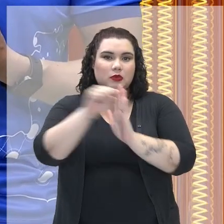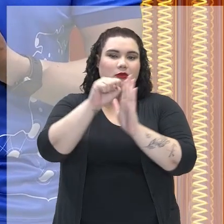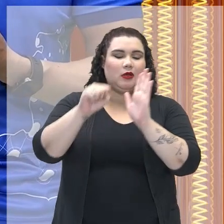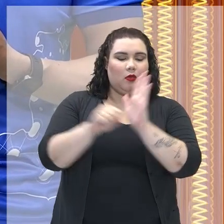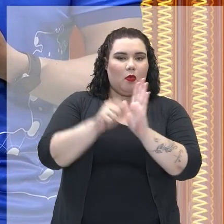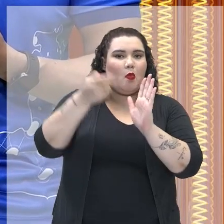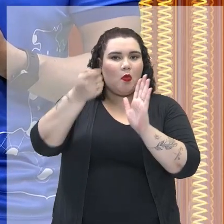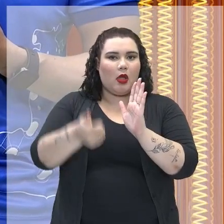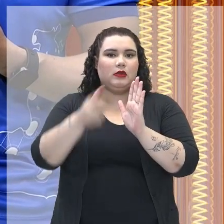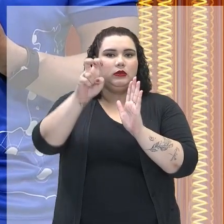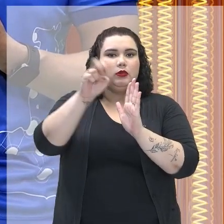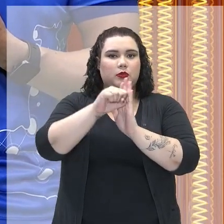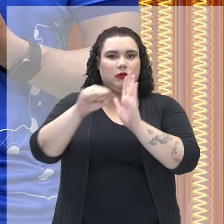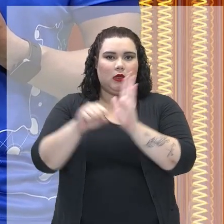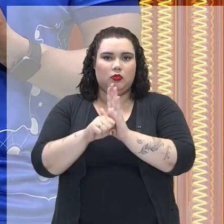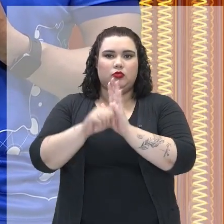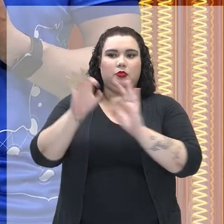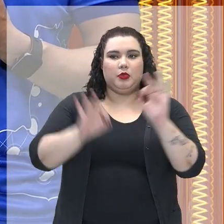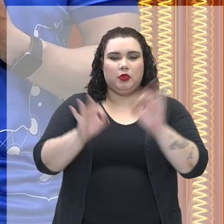5 séculos de colonização